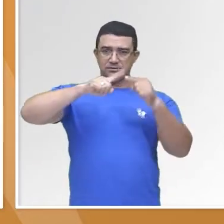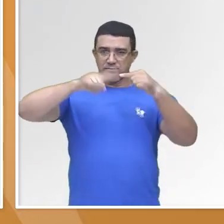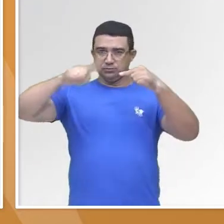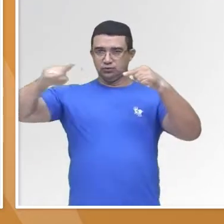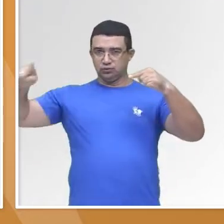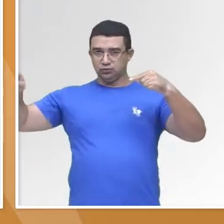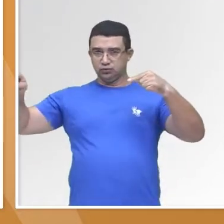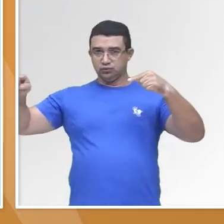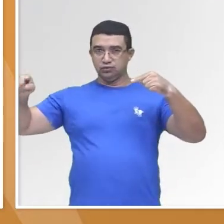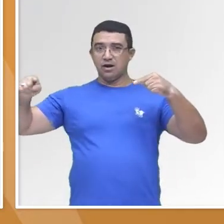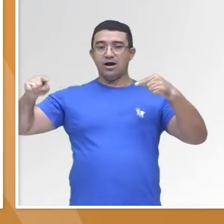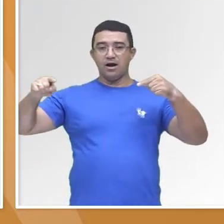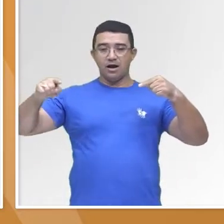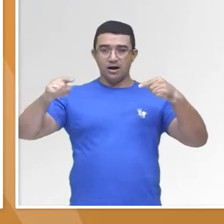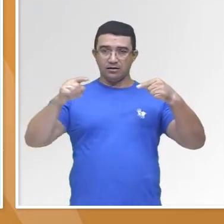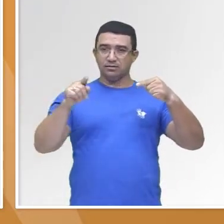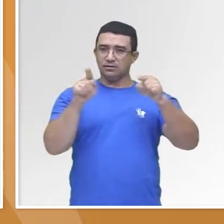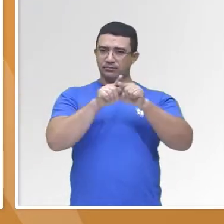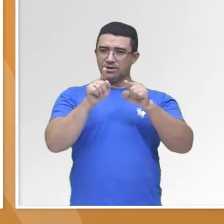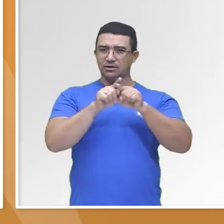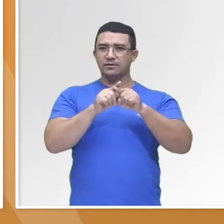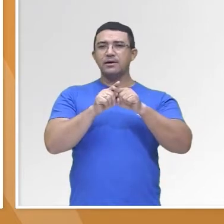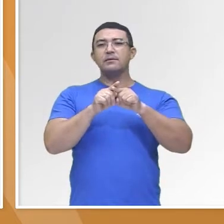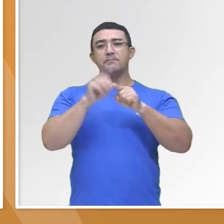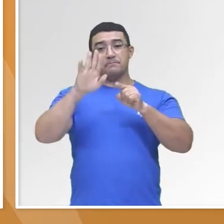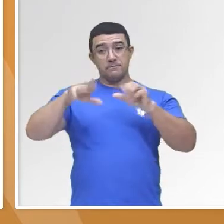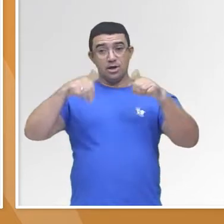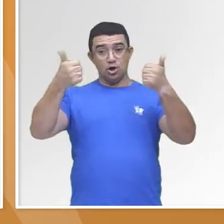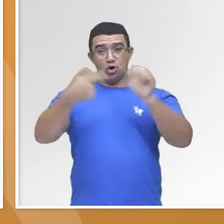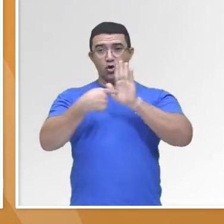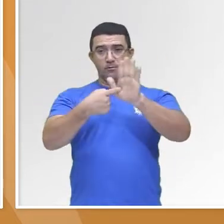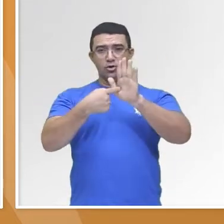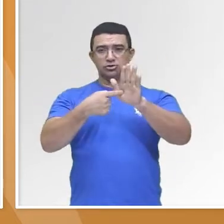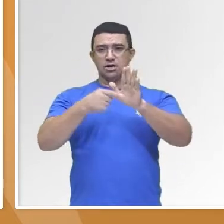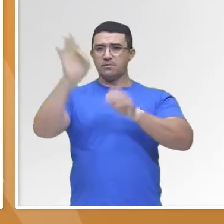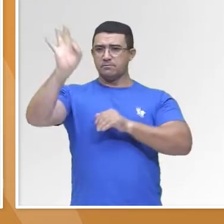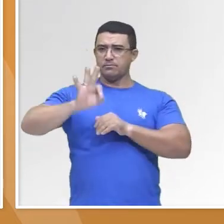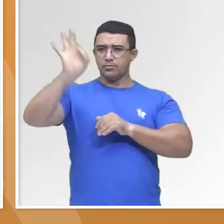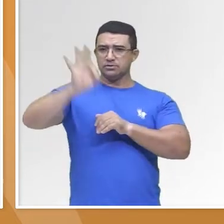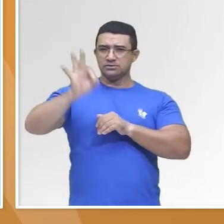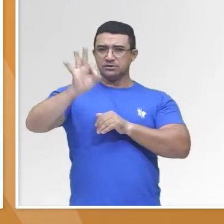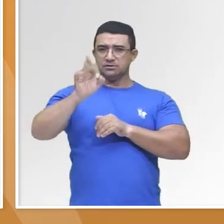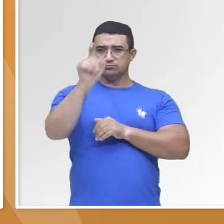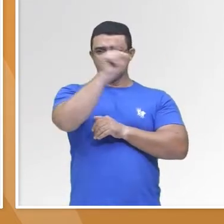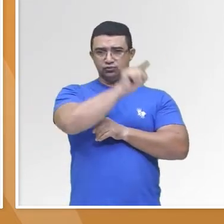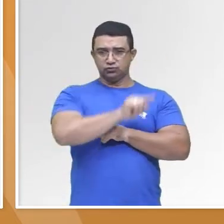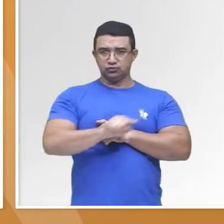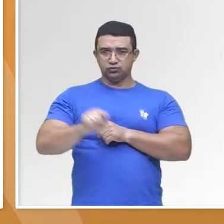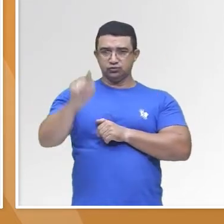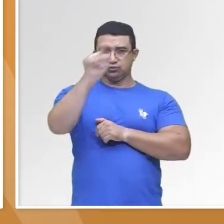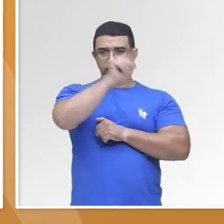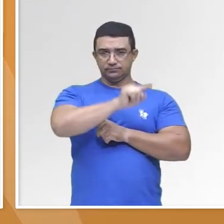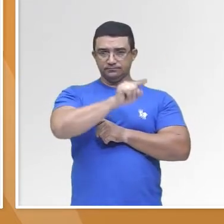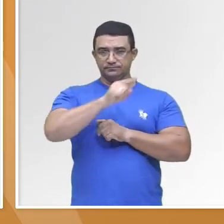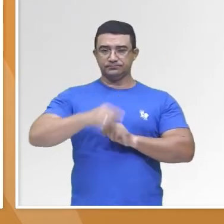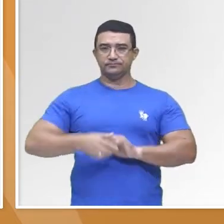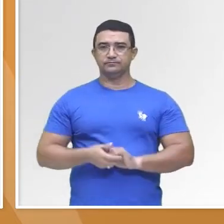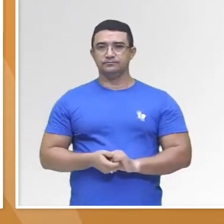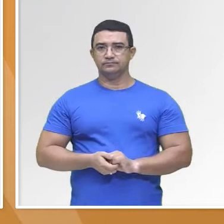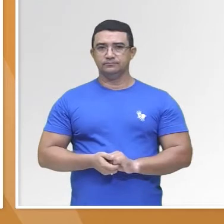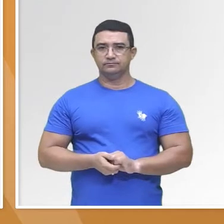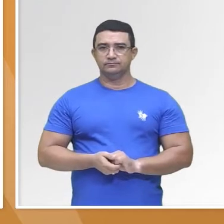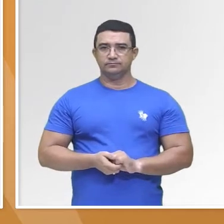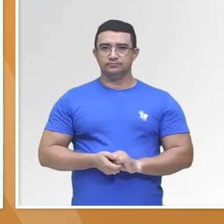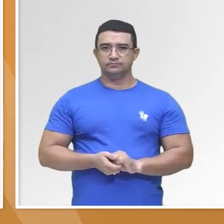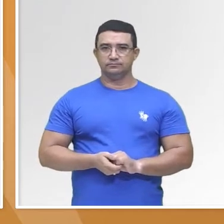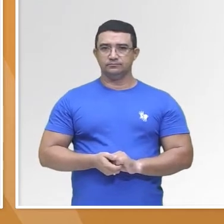barras, nesse gráfico que mostra melhor aqui essa questão da porcentagem, o que nós observamos,